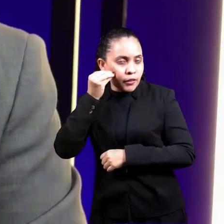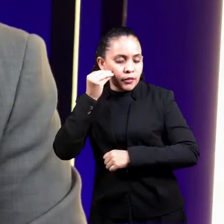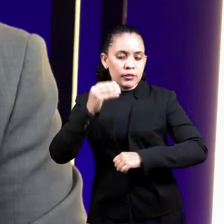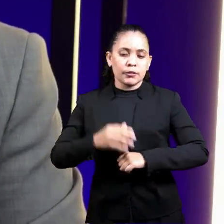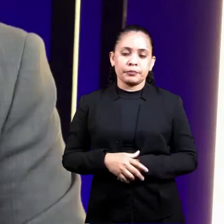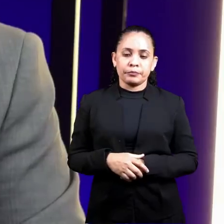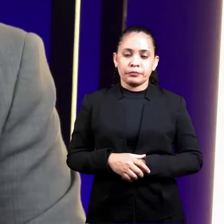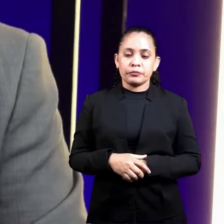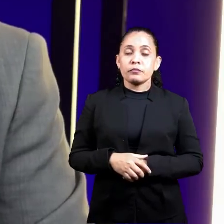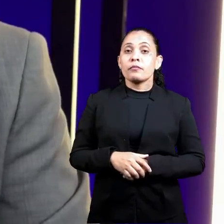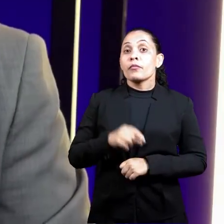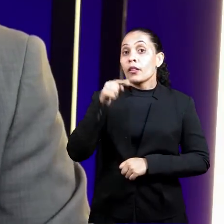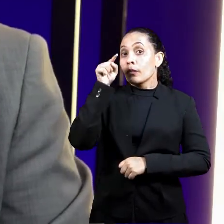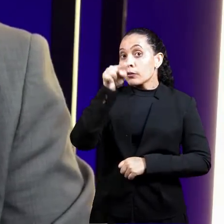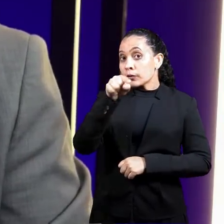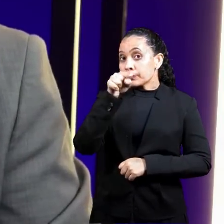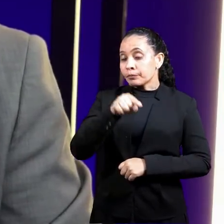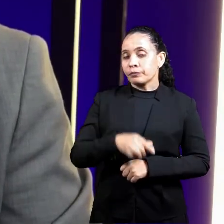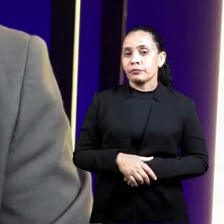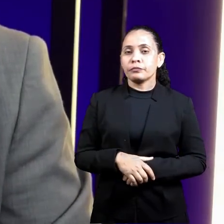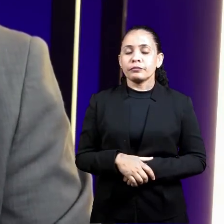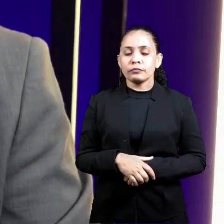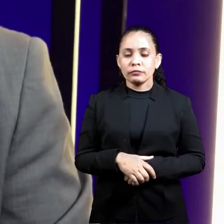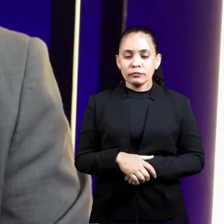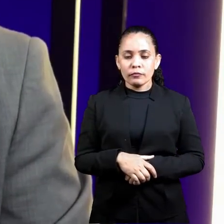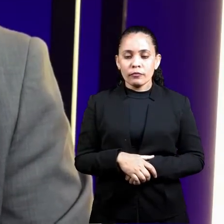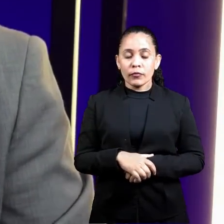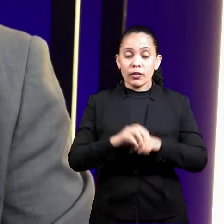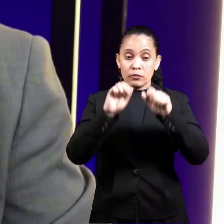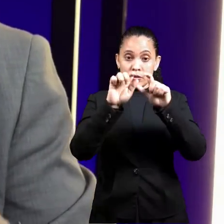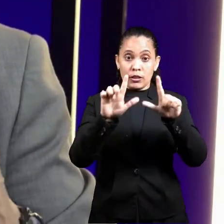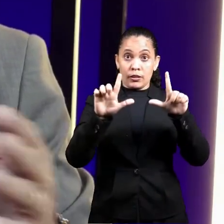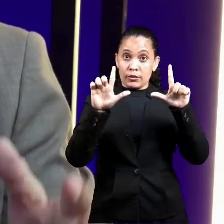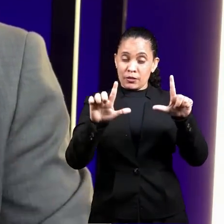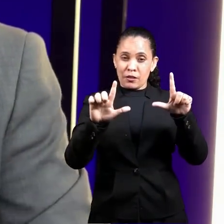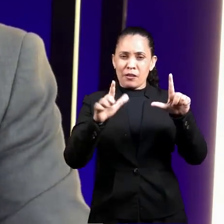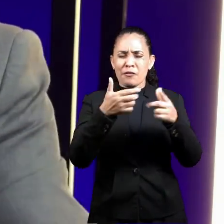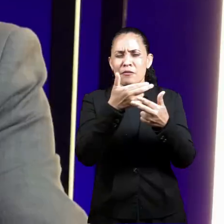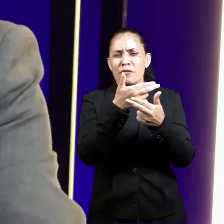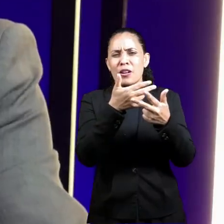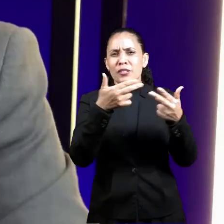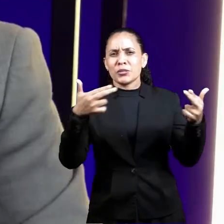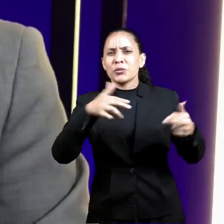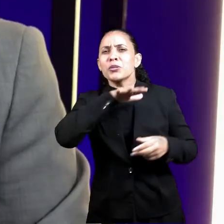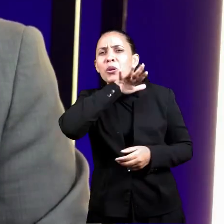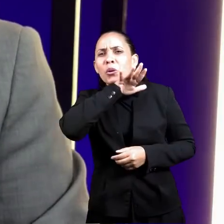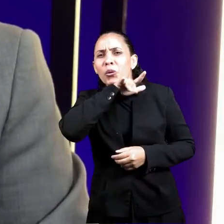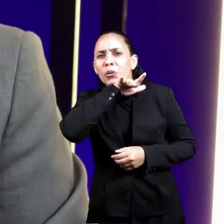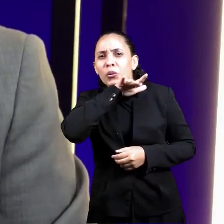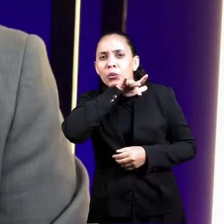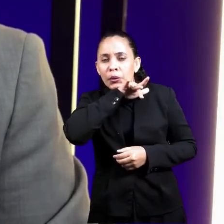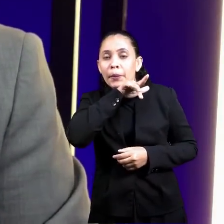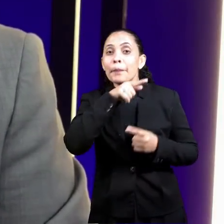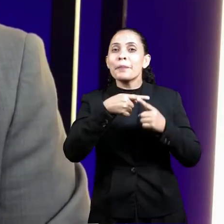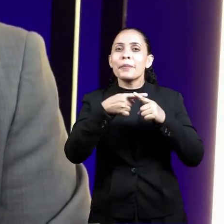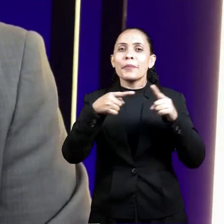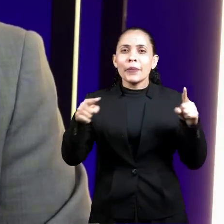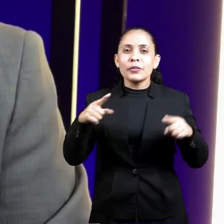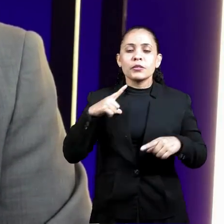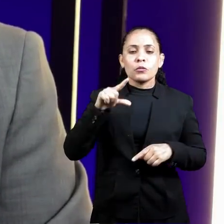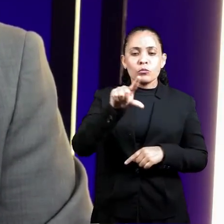isso. Você entra, você liga a sua TV, você vai ver tantas coisas ruins e você tem a opção